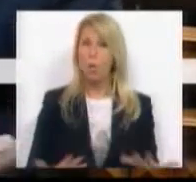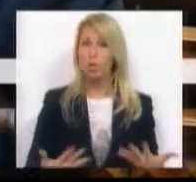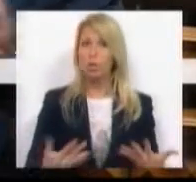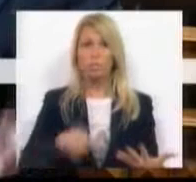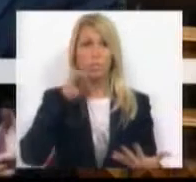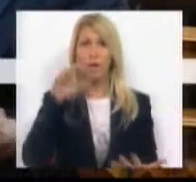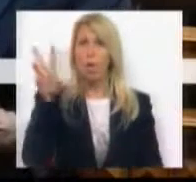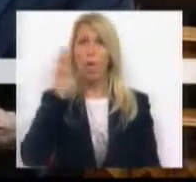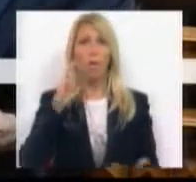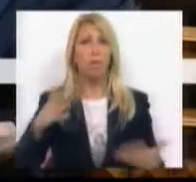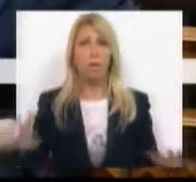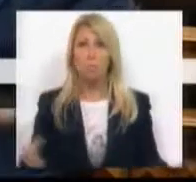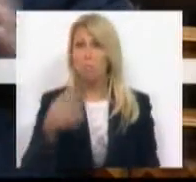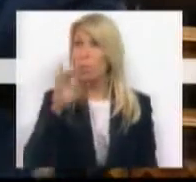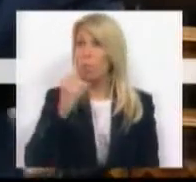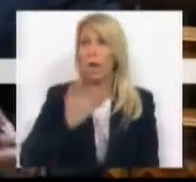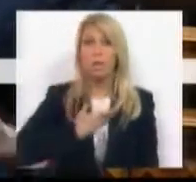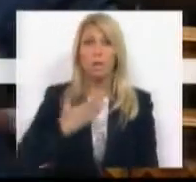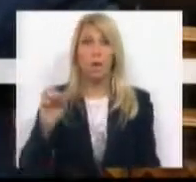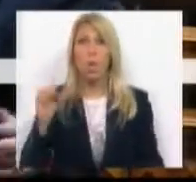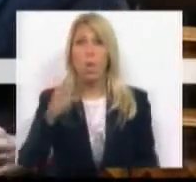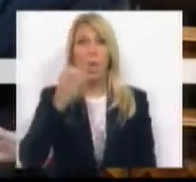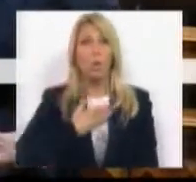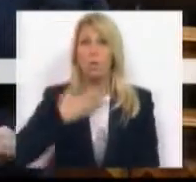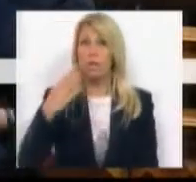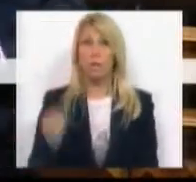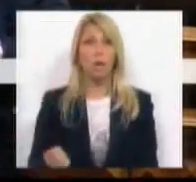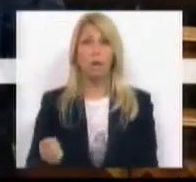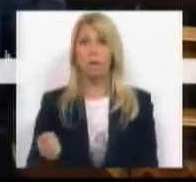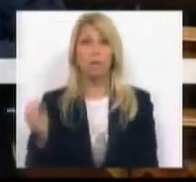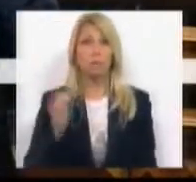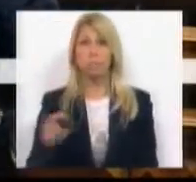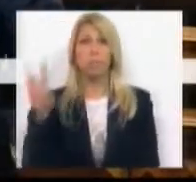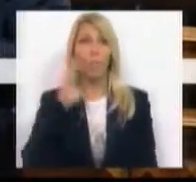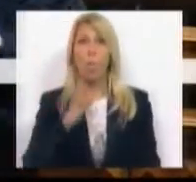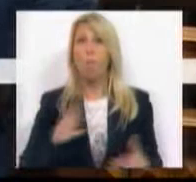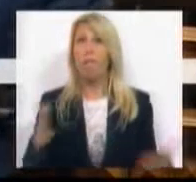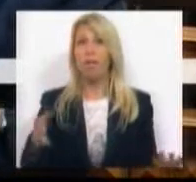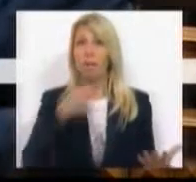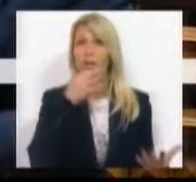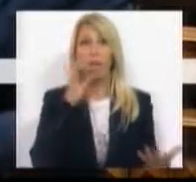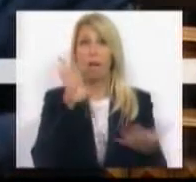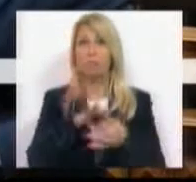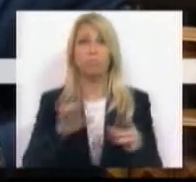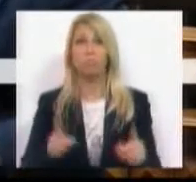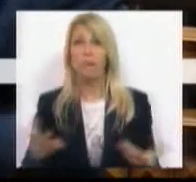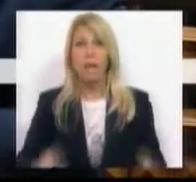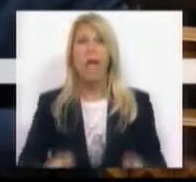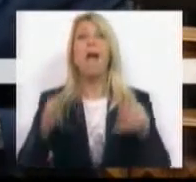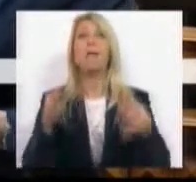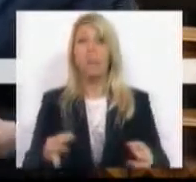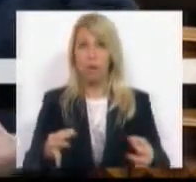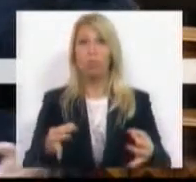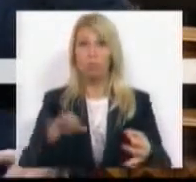ouvi, nem da parte do PSD, nem da parte do CDS, nenhuma alusão a este facto. O adiamento